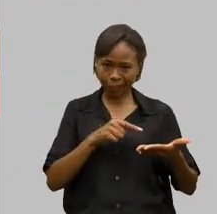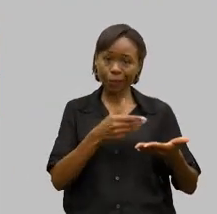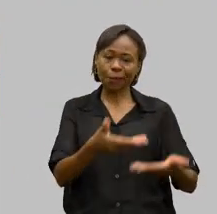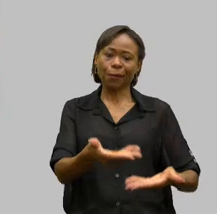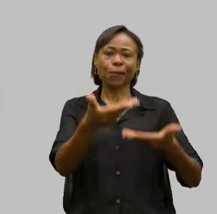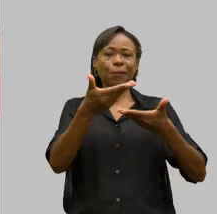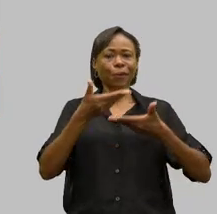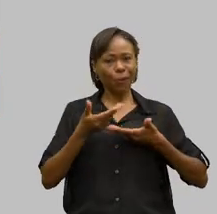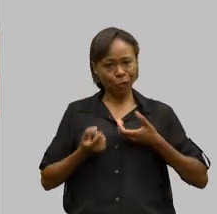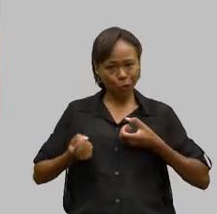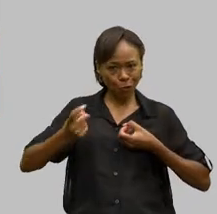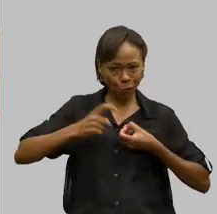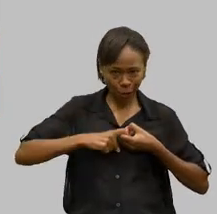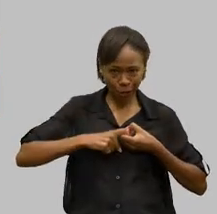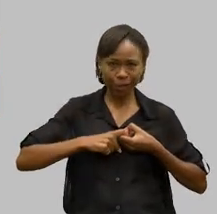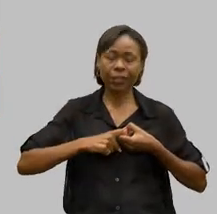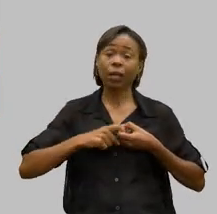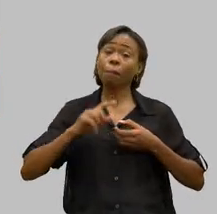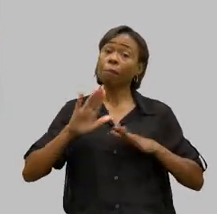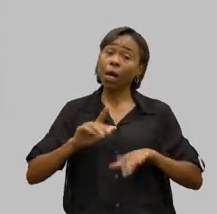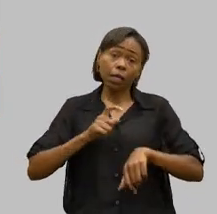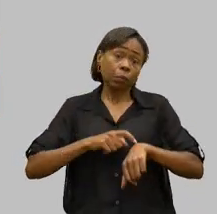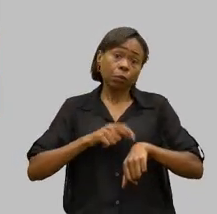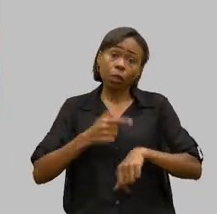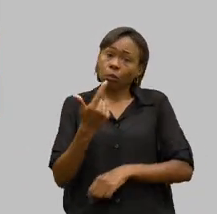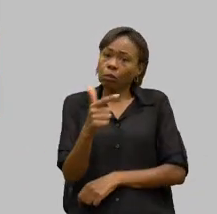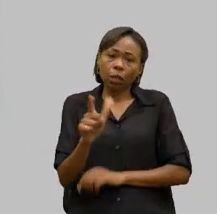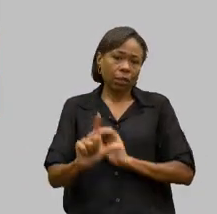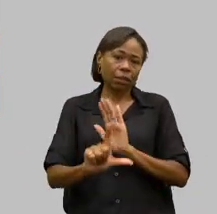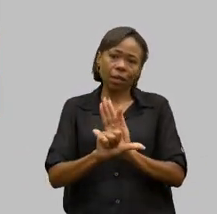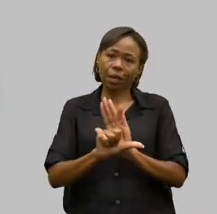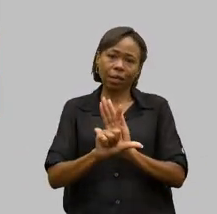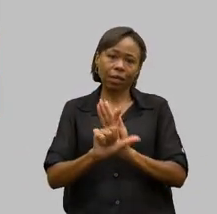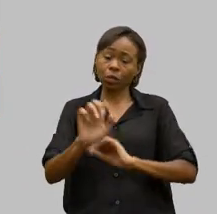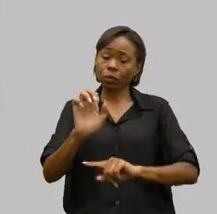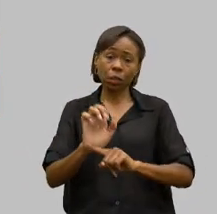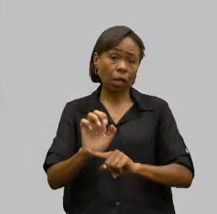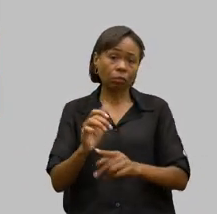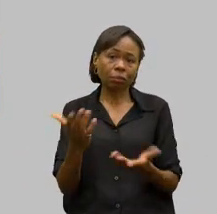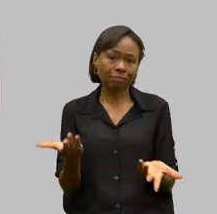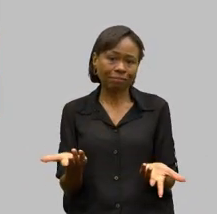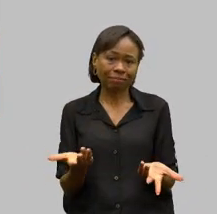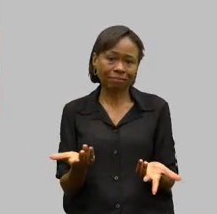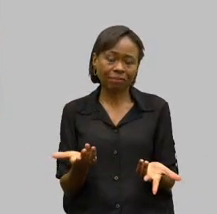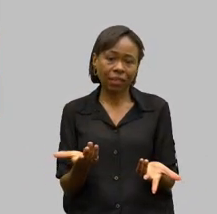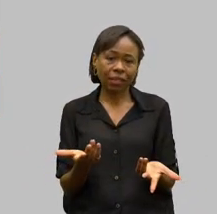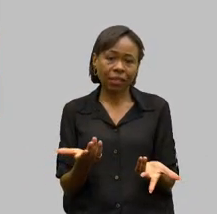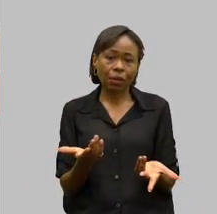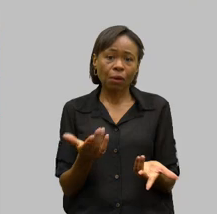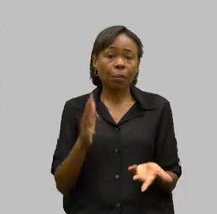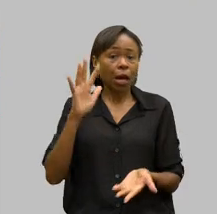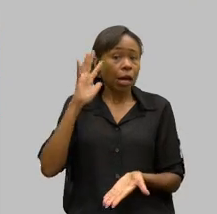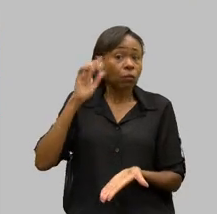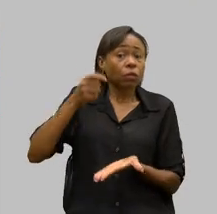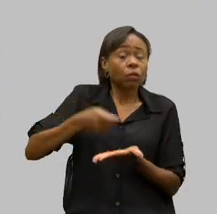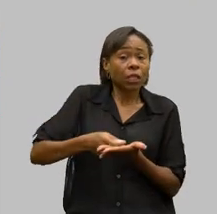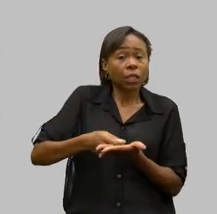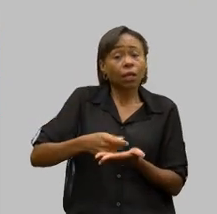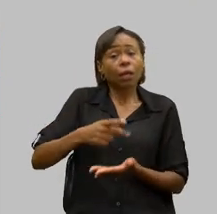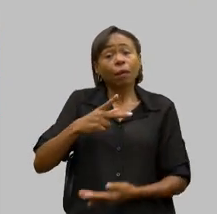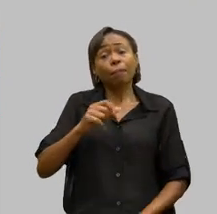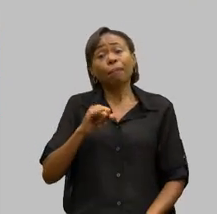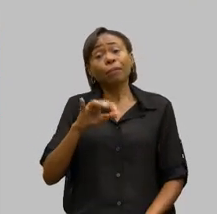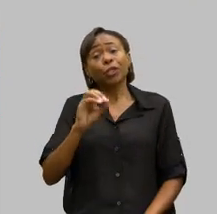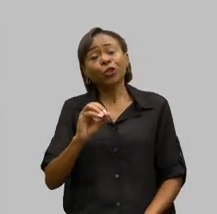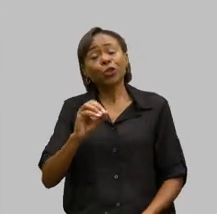mas, nesse momento, a gente não tem lei, não tem mais lei estadual que define política de piso salarial. E a Lei Federal